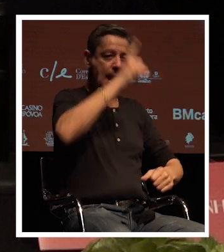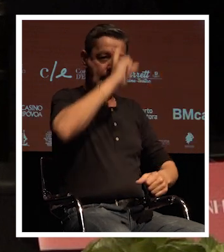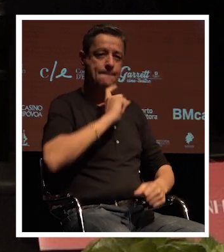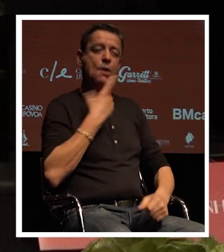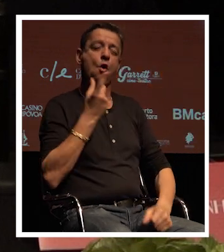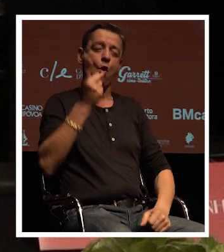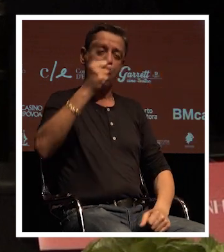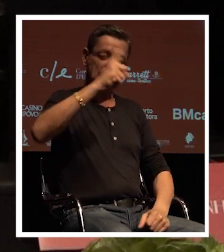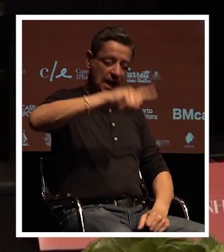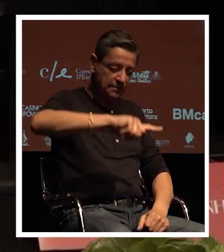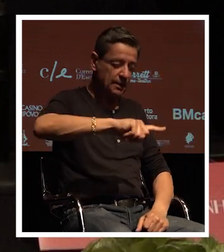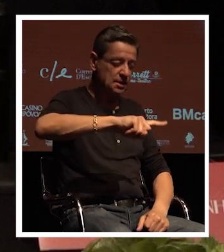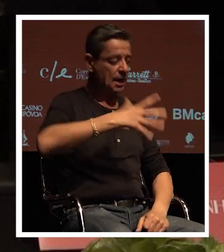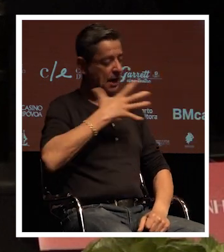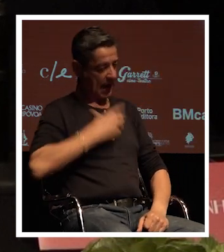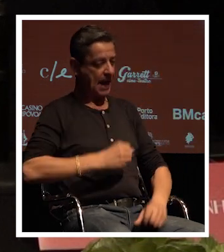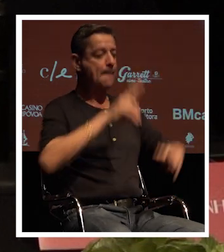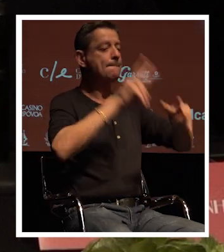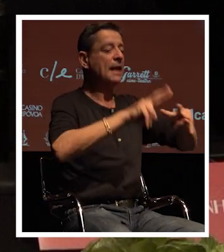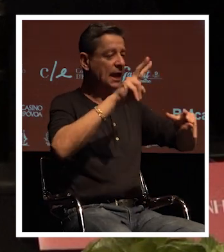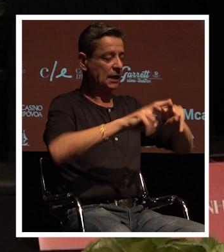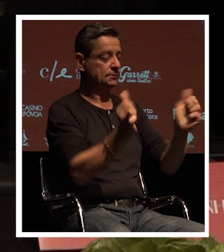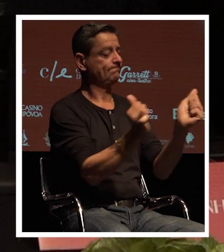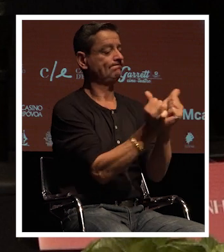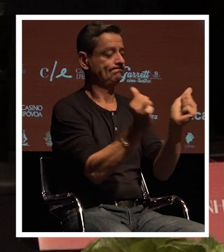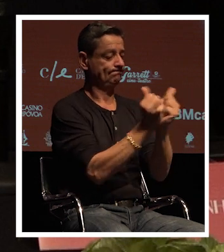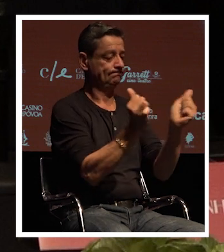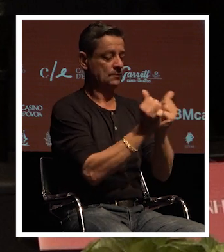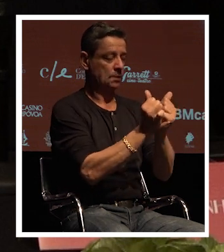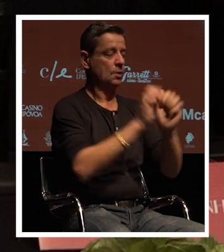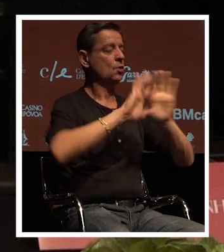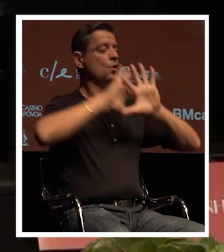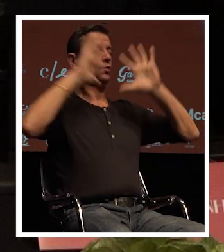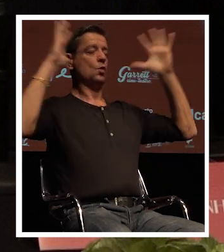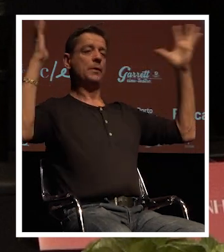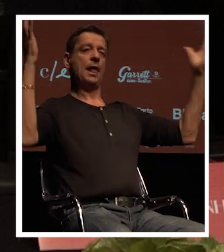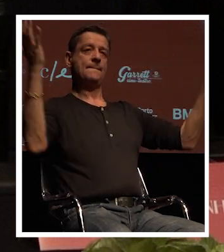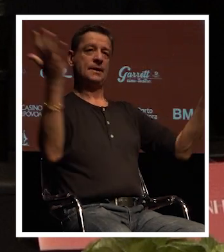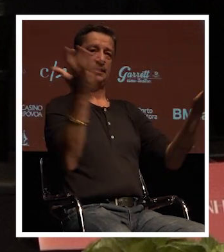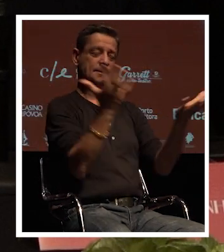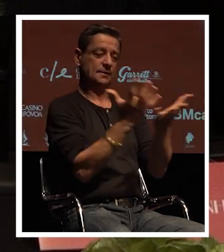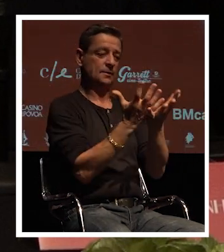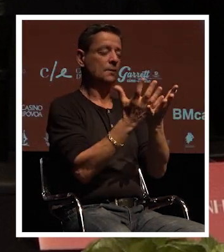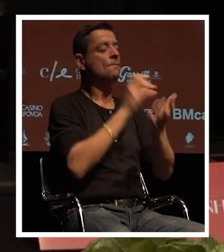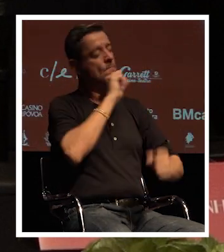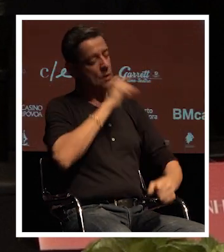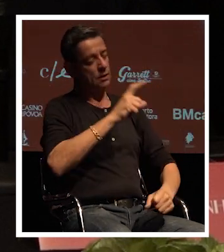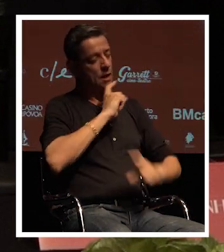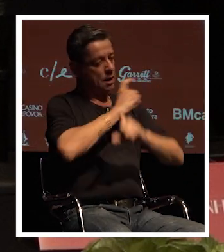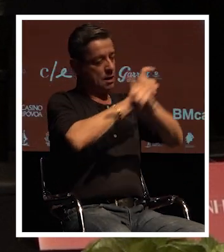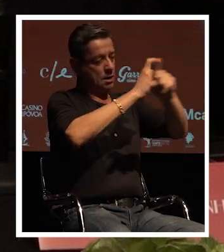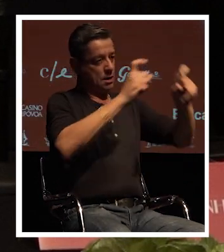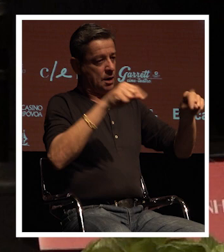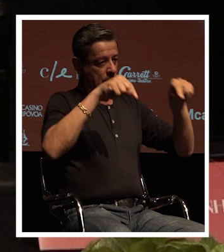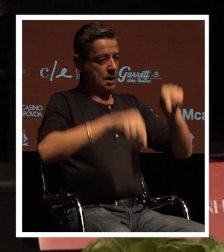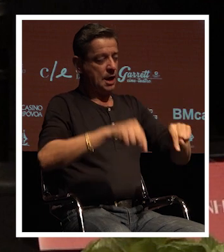caímos todos na Ratoeira onde nos querem presos local e globalmente e permitam-me sublinhar que